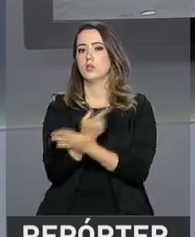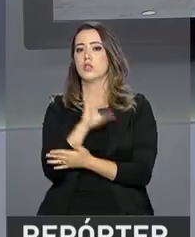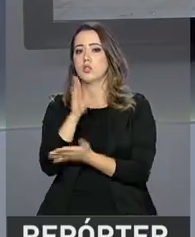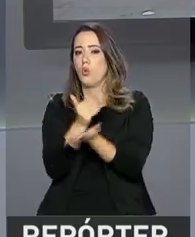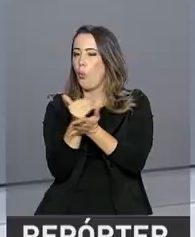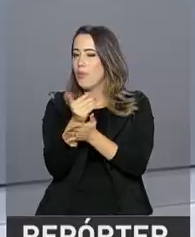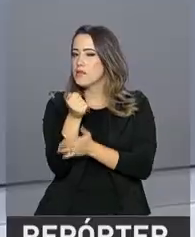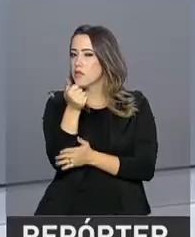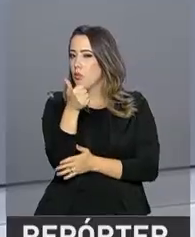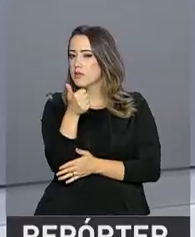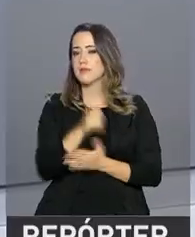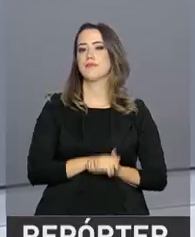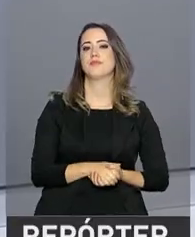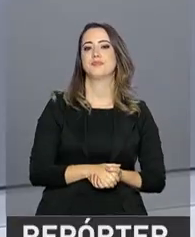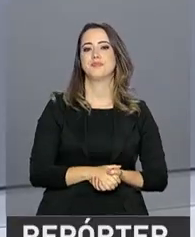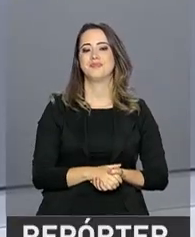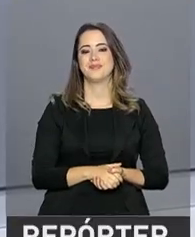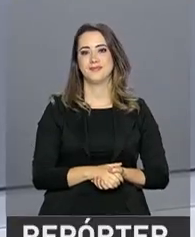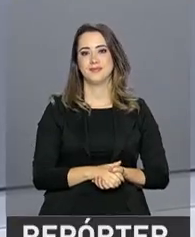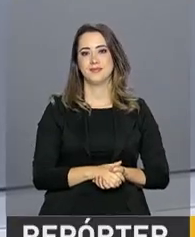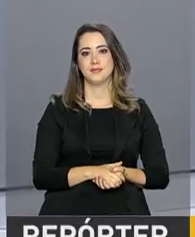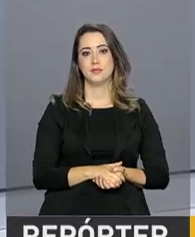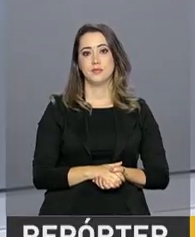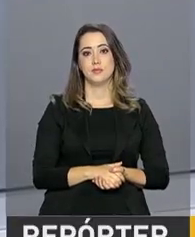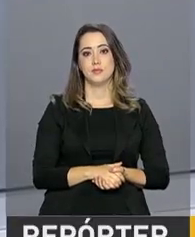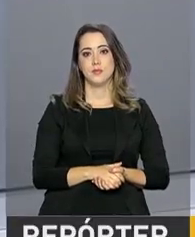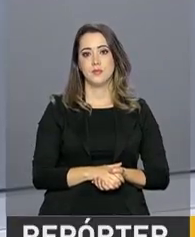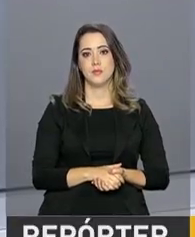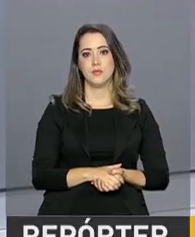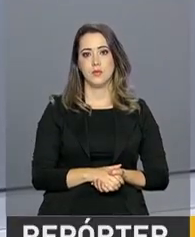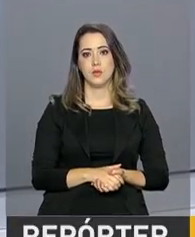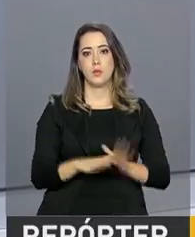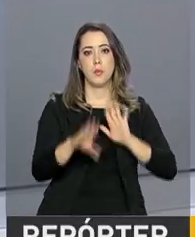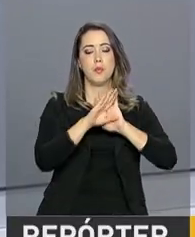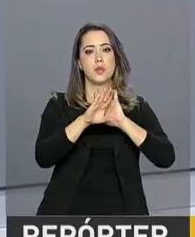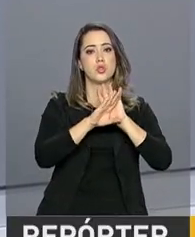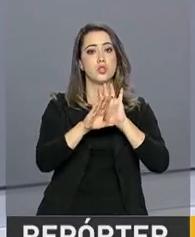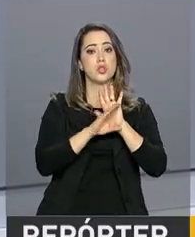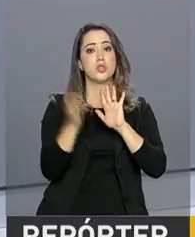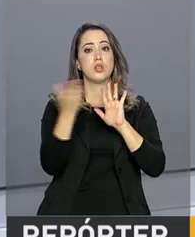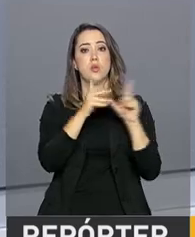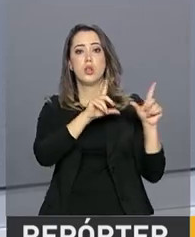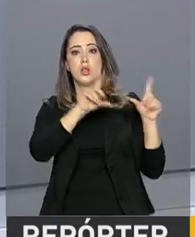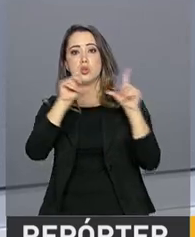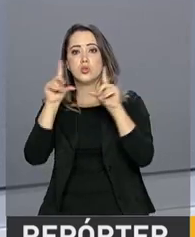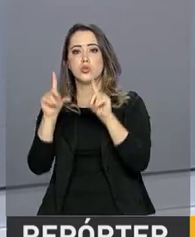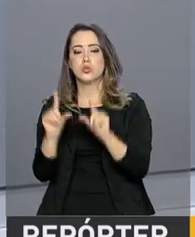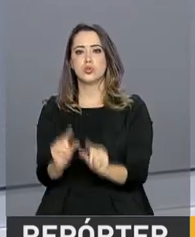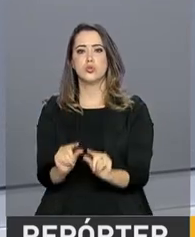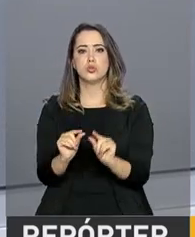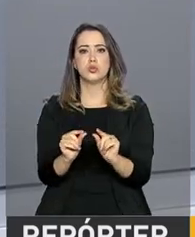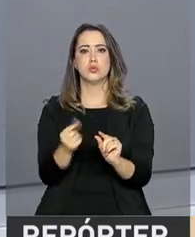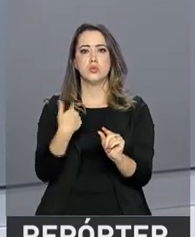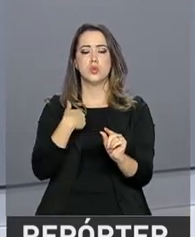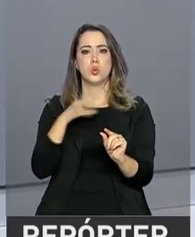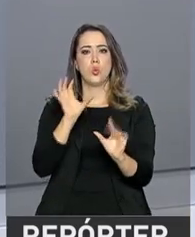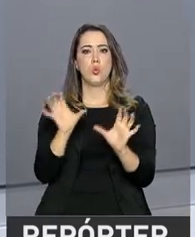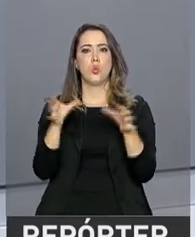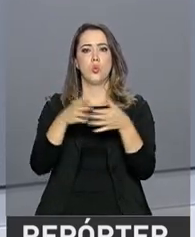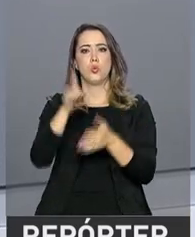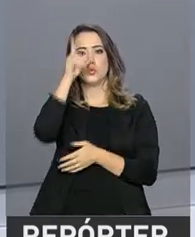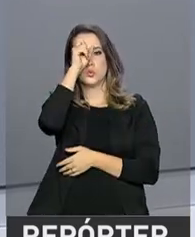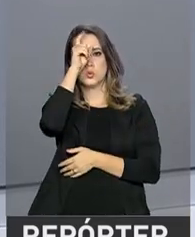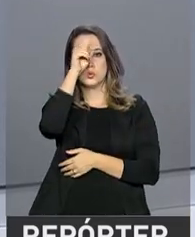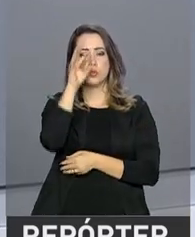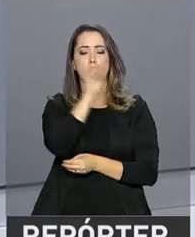já. Bom, o projeto pretende reduzir a superlotação e melhorar o atendimento nos hospitais que